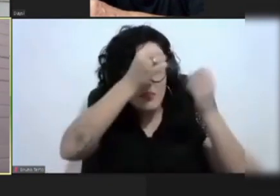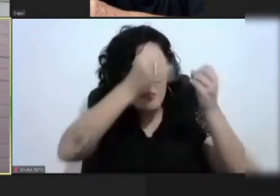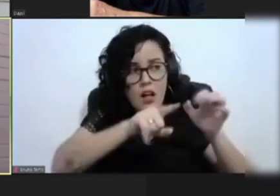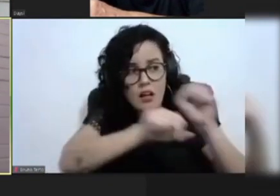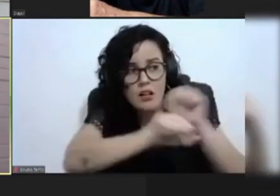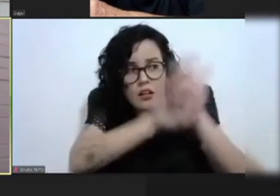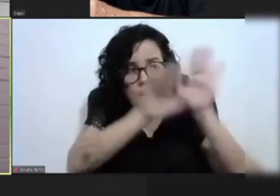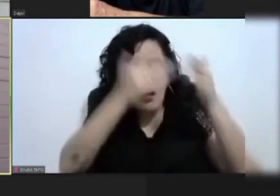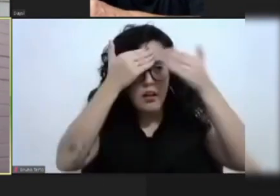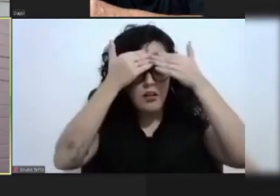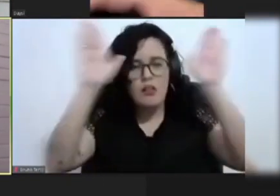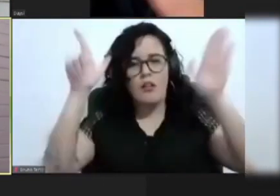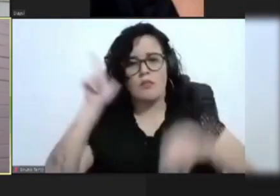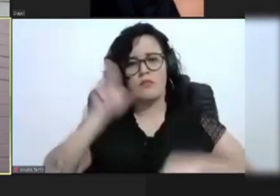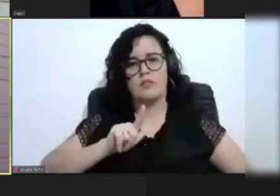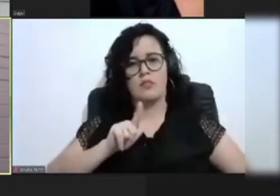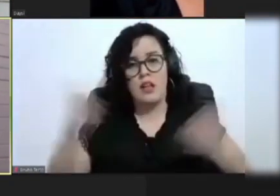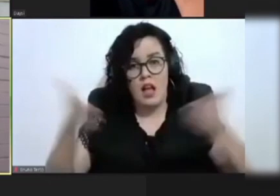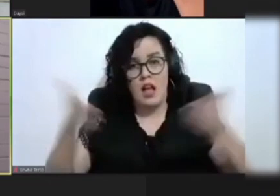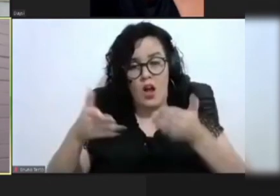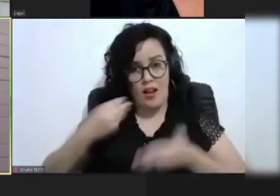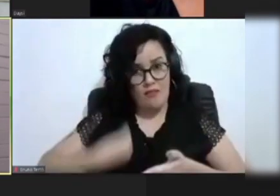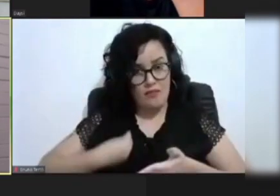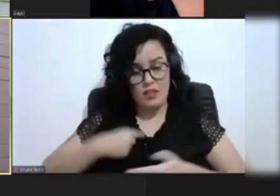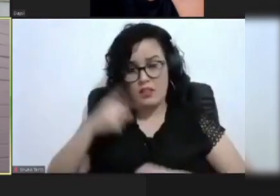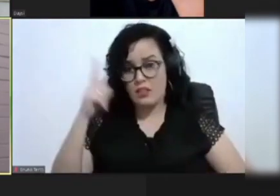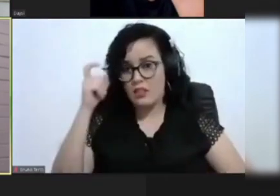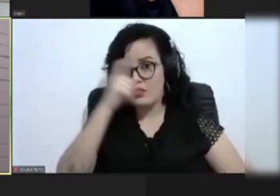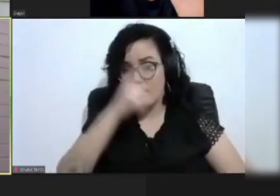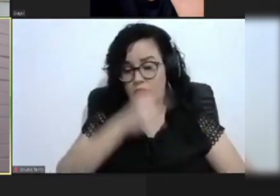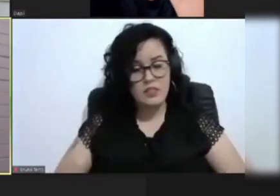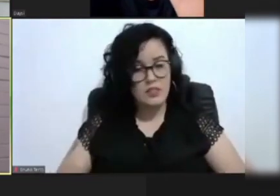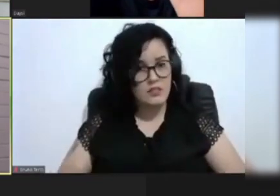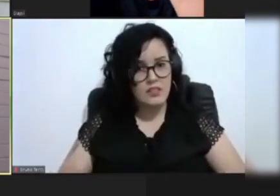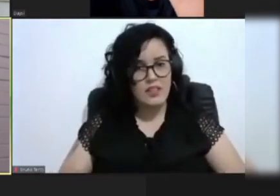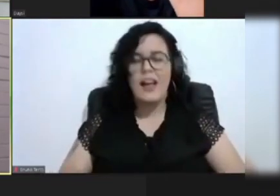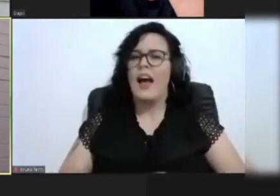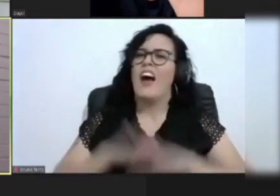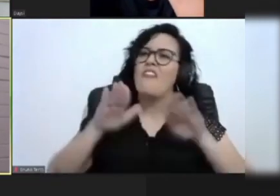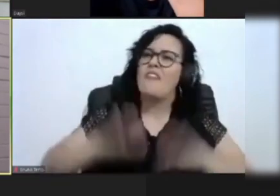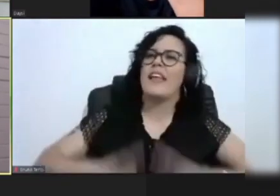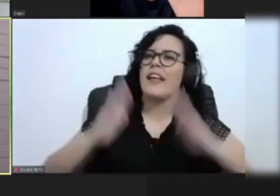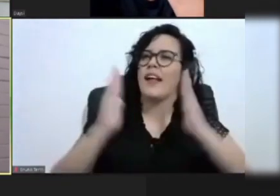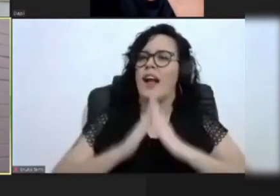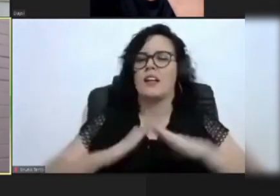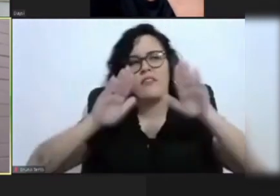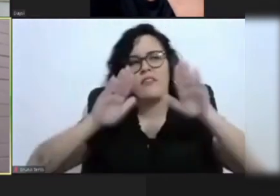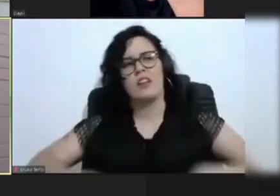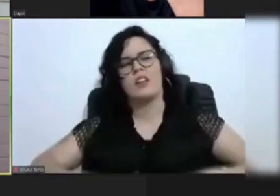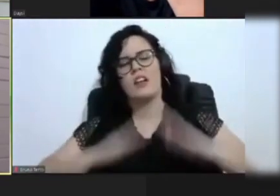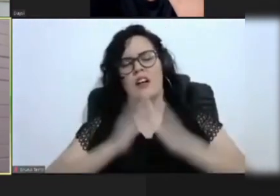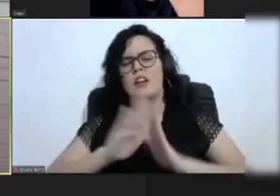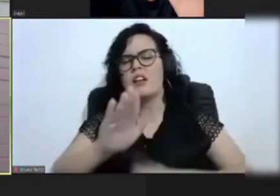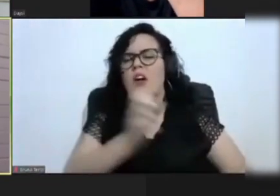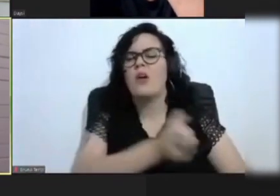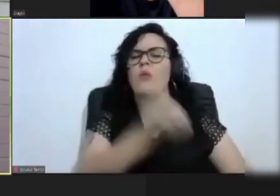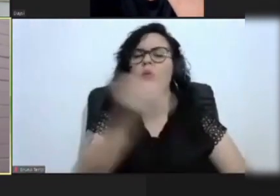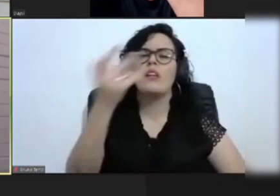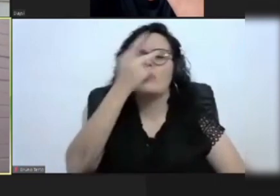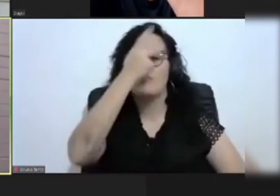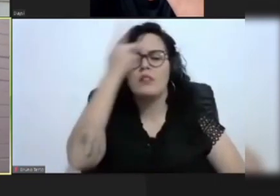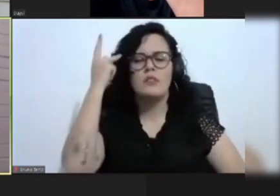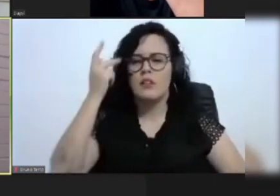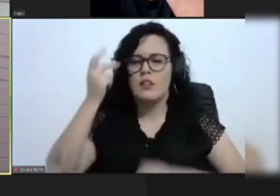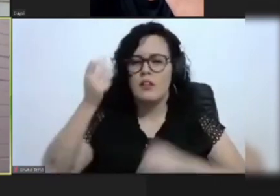uma realidade muito difícil, né, a gente fala essa coisa de ficar em casa e quantas pessoas cada vez mais não têm